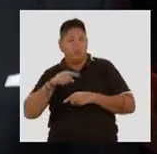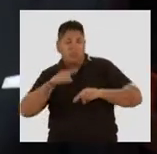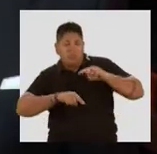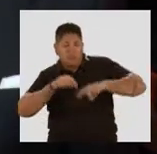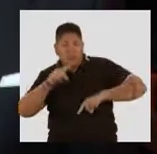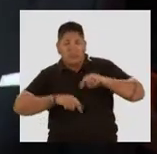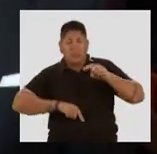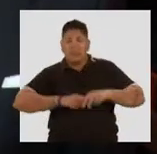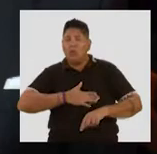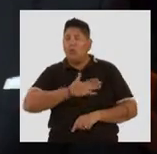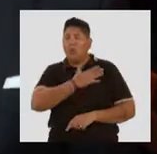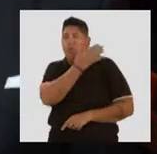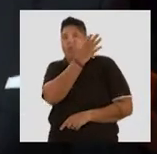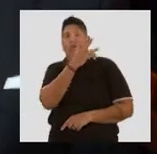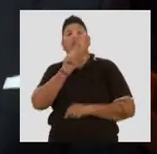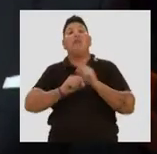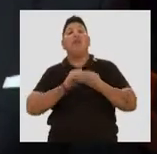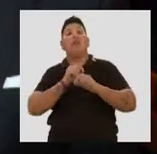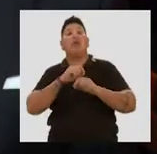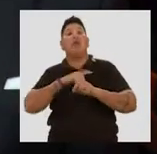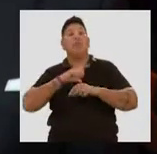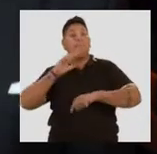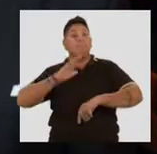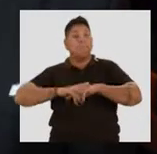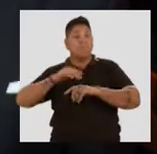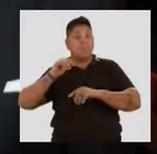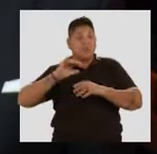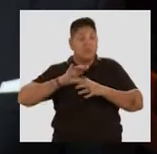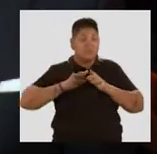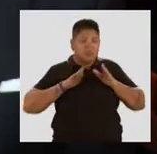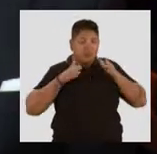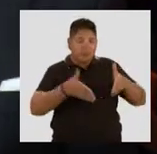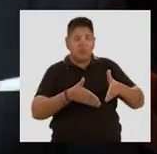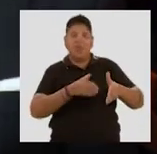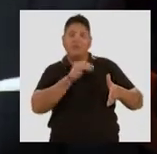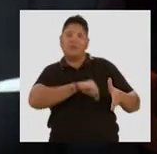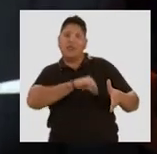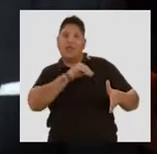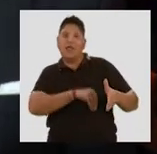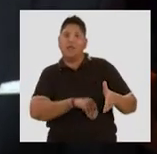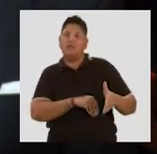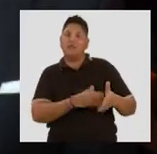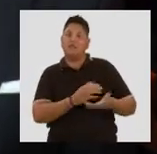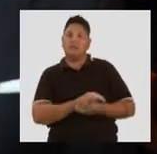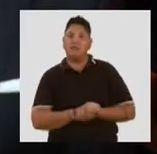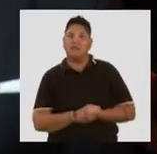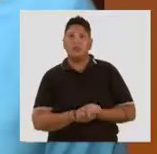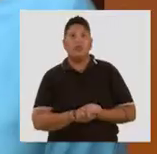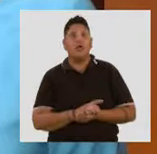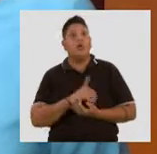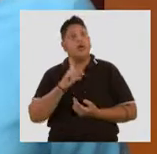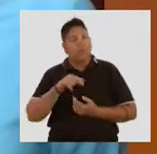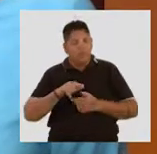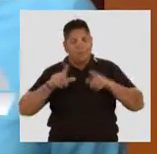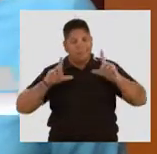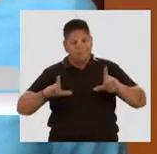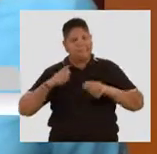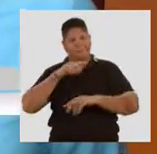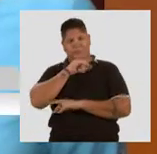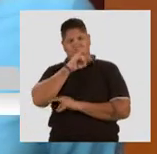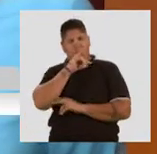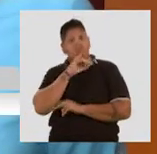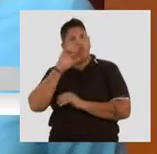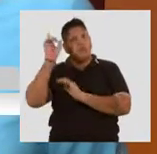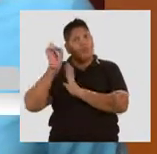mais horrendos de resolução da crise seja acumular mais em cima da massa do salário dos trabalhadores. É um cenário bem ruim